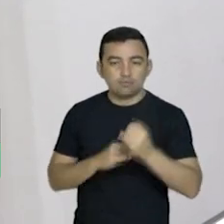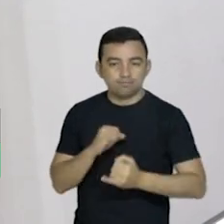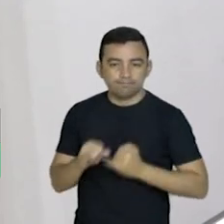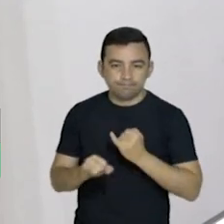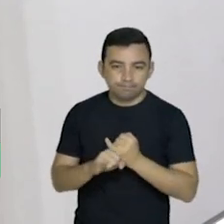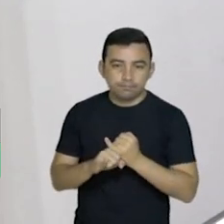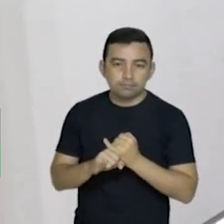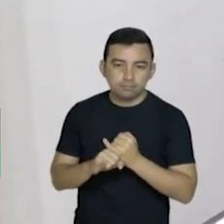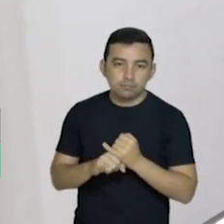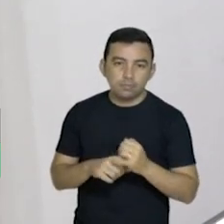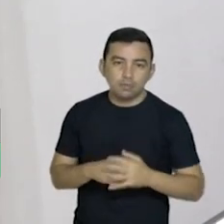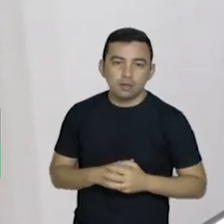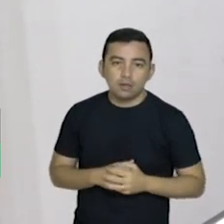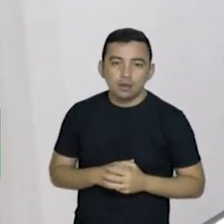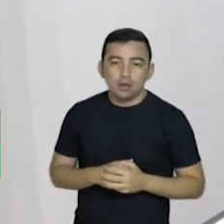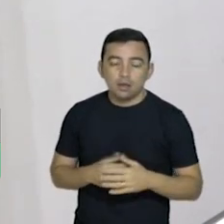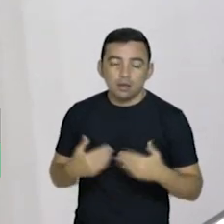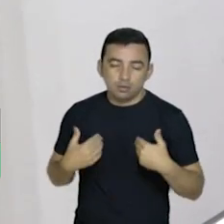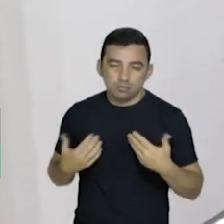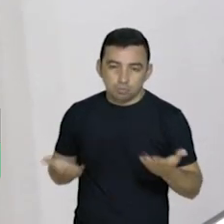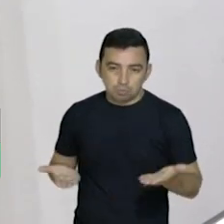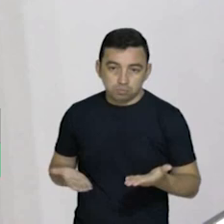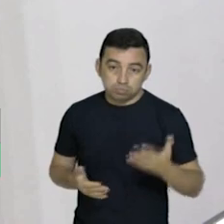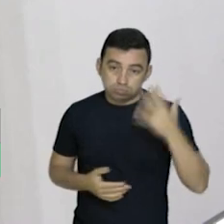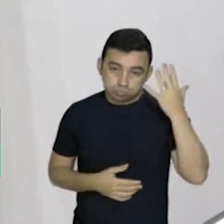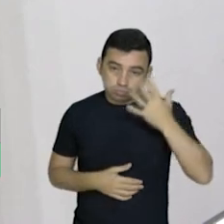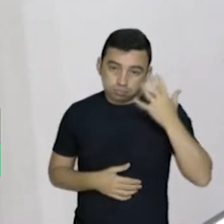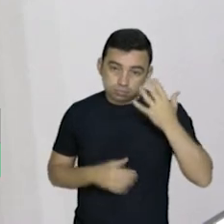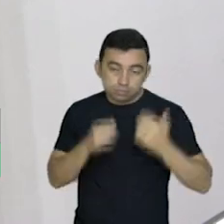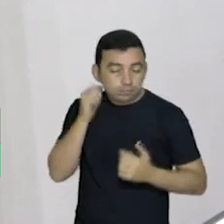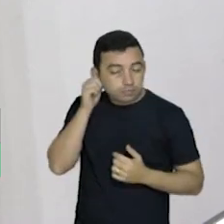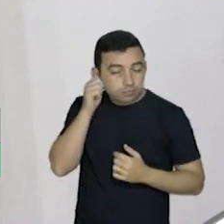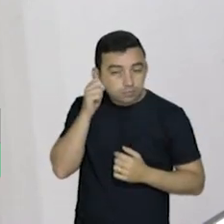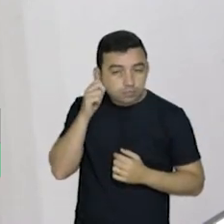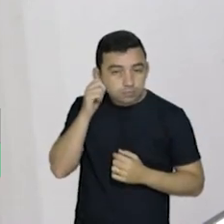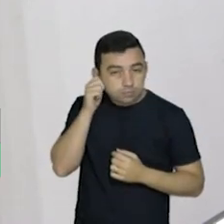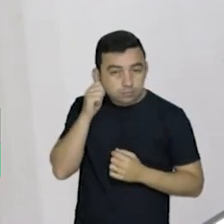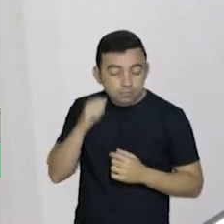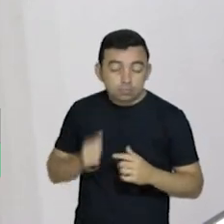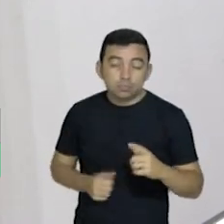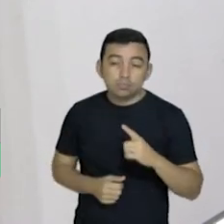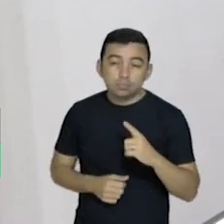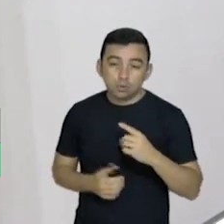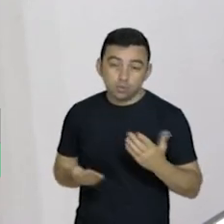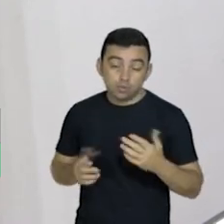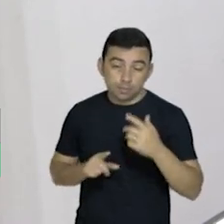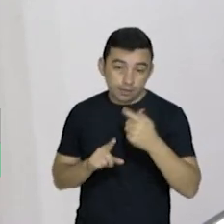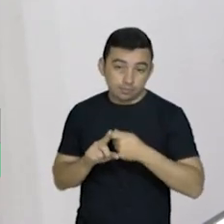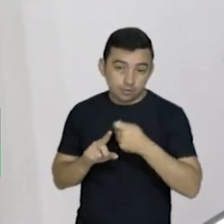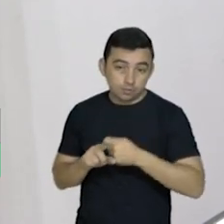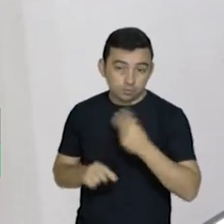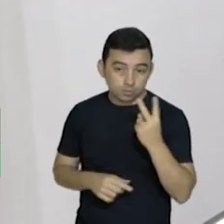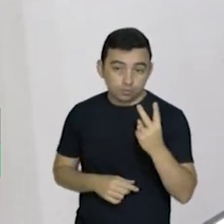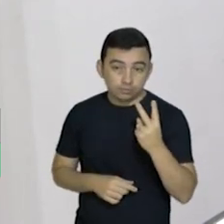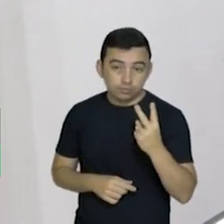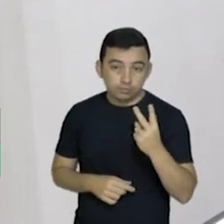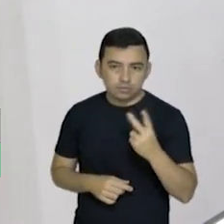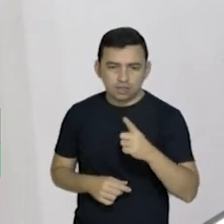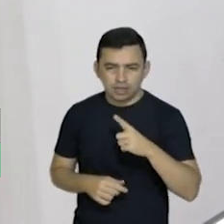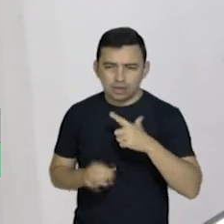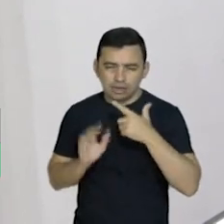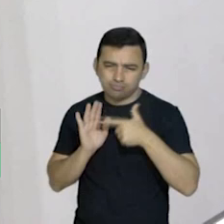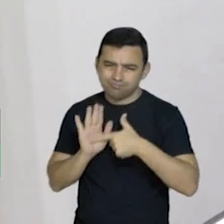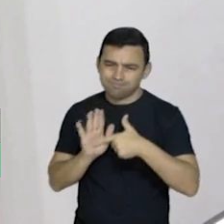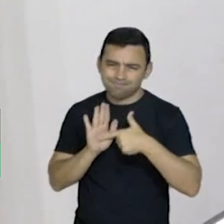eu uso a Tribuna hoje porque Tenho recebido nesses dois meses de Mandato diversas denúncias